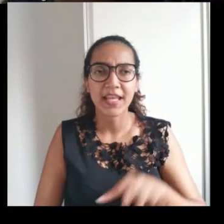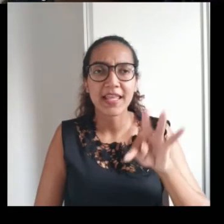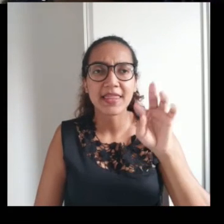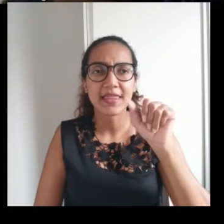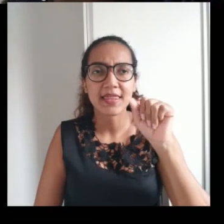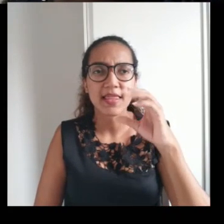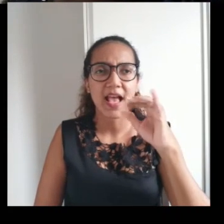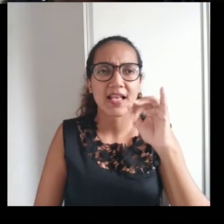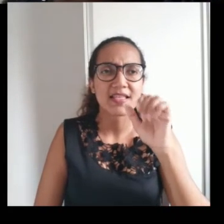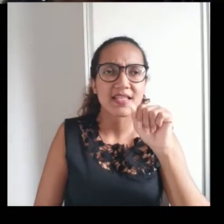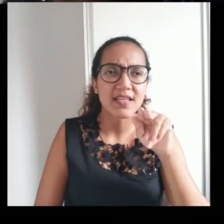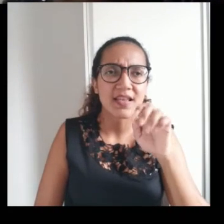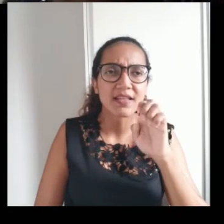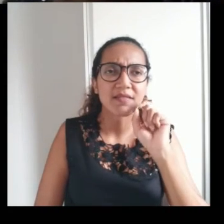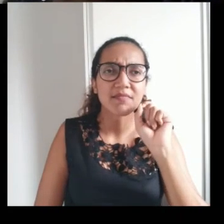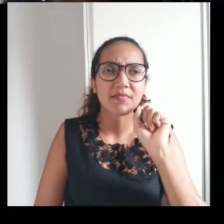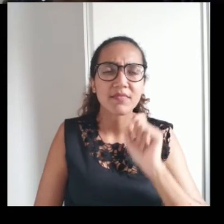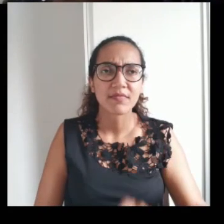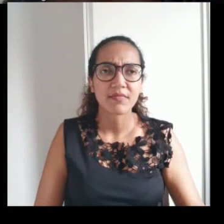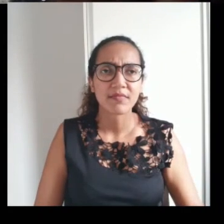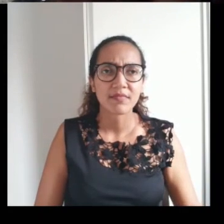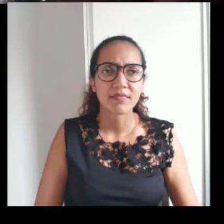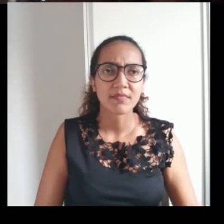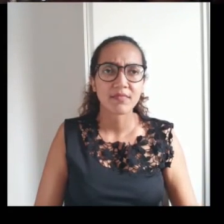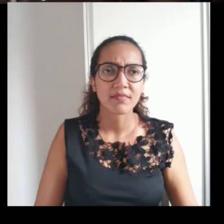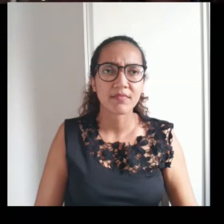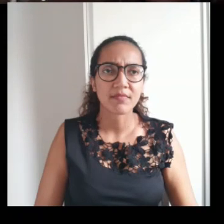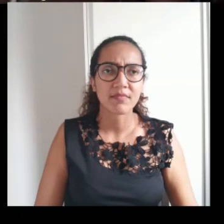É como se fosse já uma solução para algum